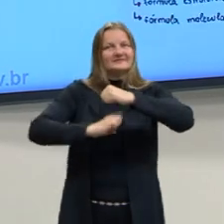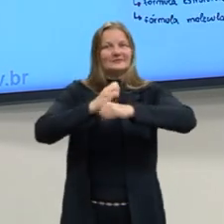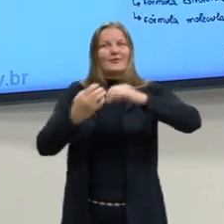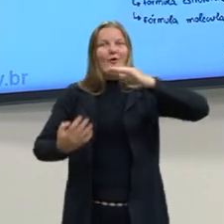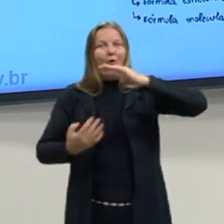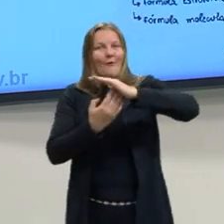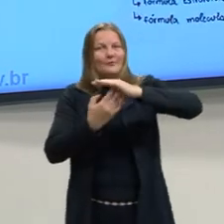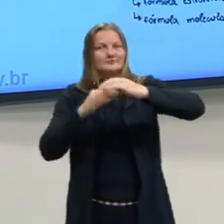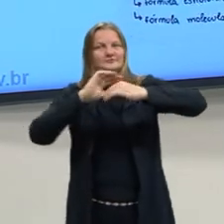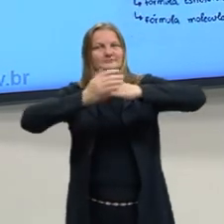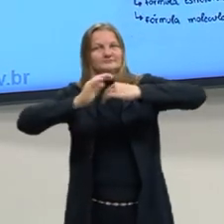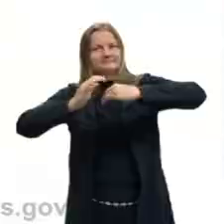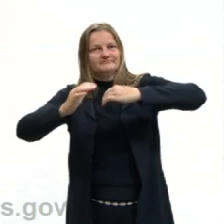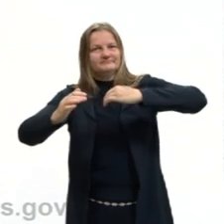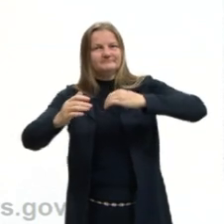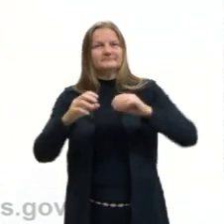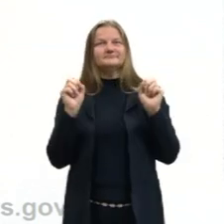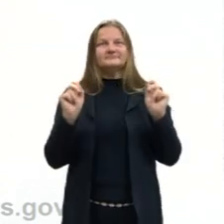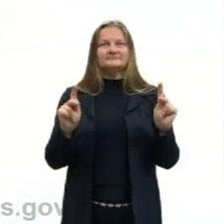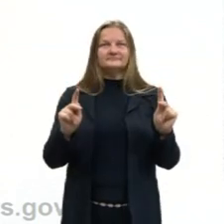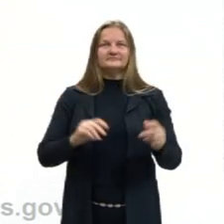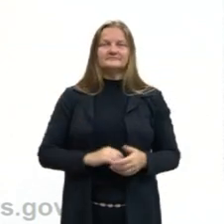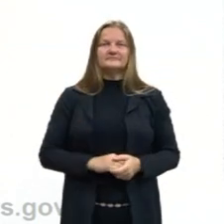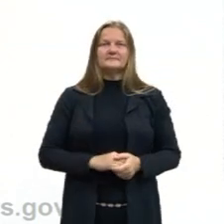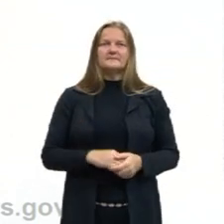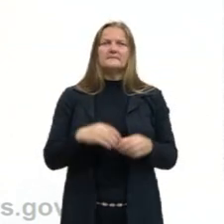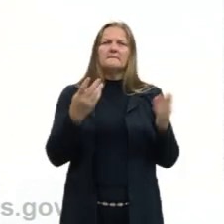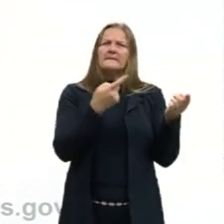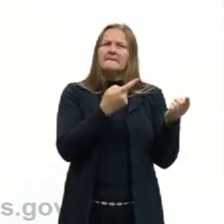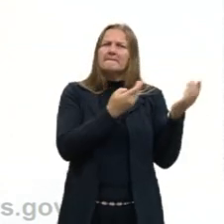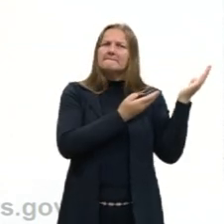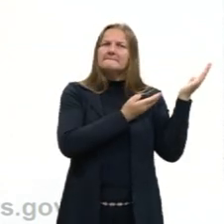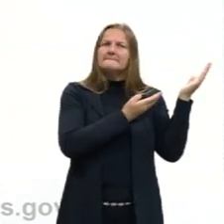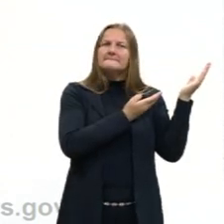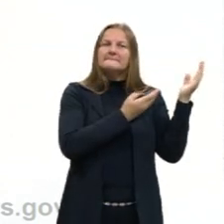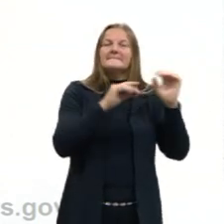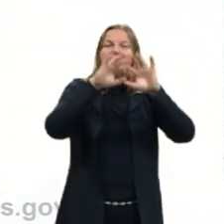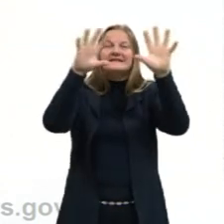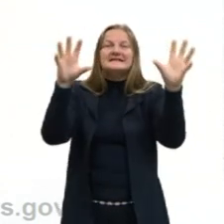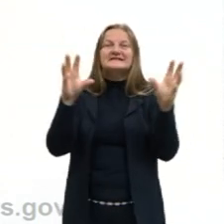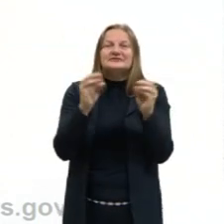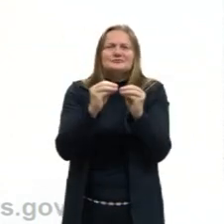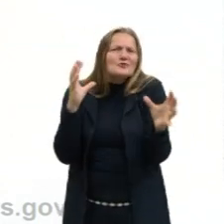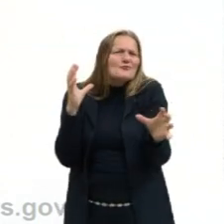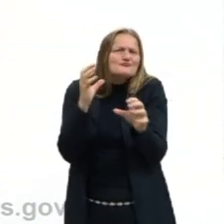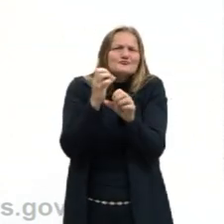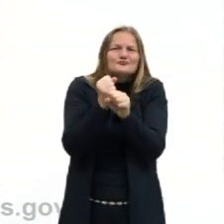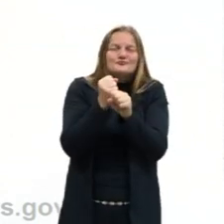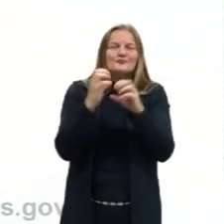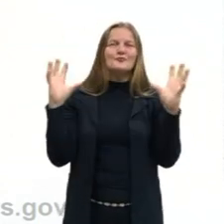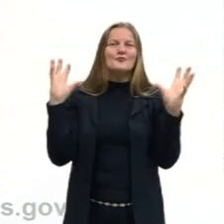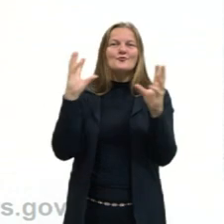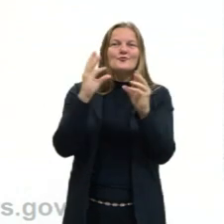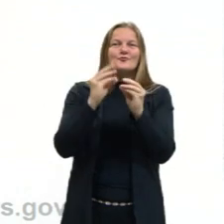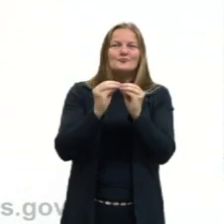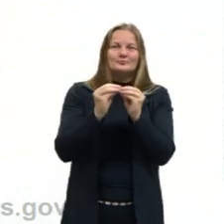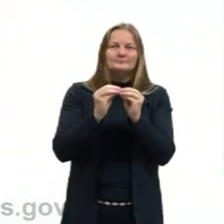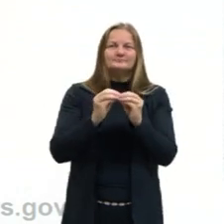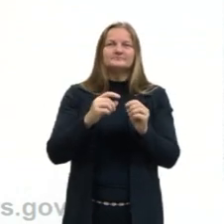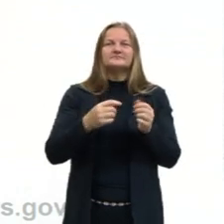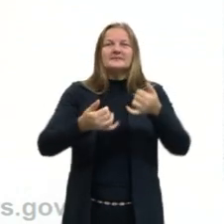de valência ok aqui um resumo do que são as ligações só para gente relembrar as